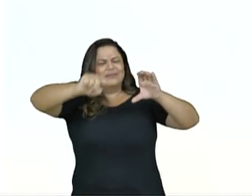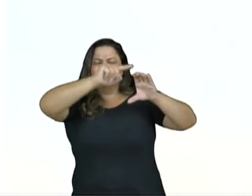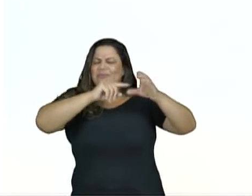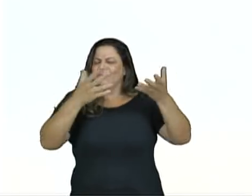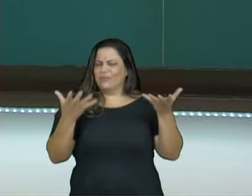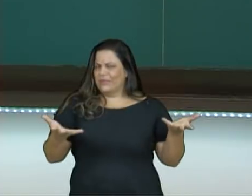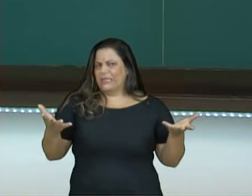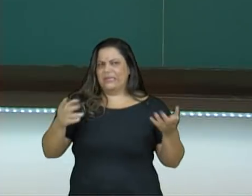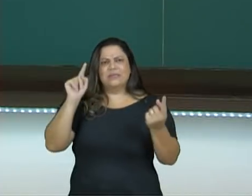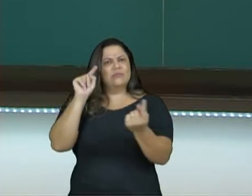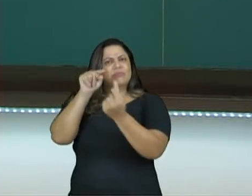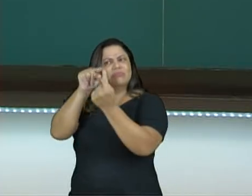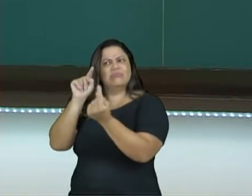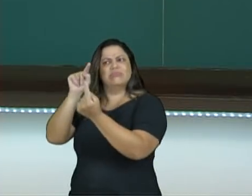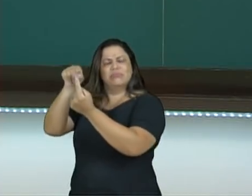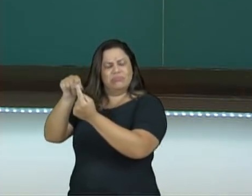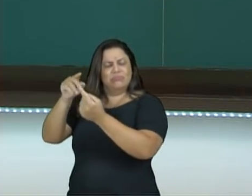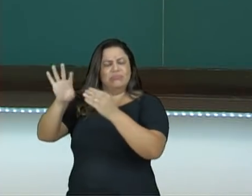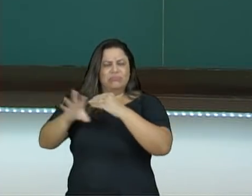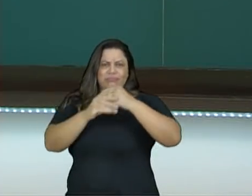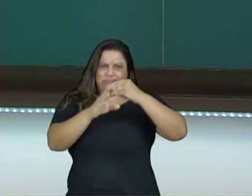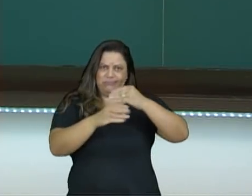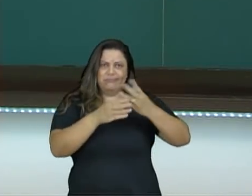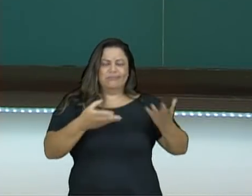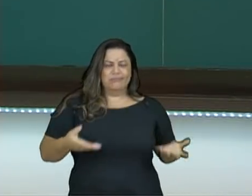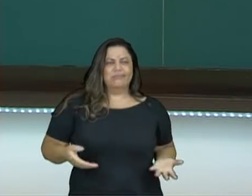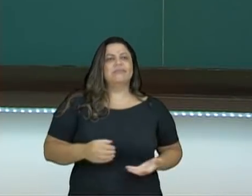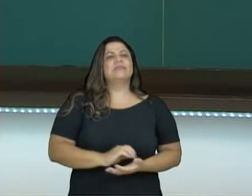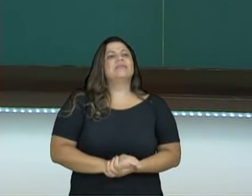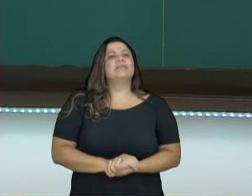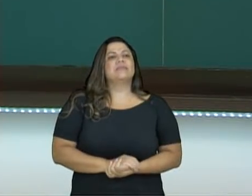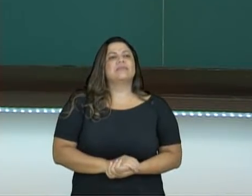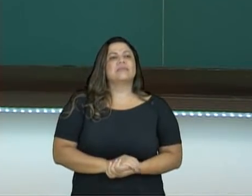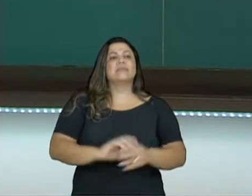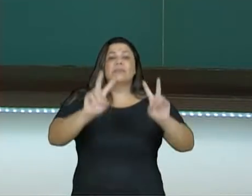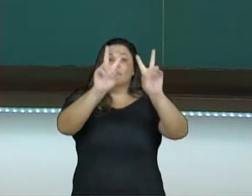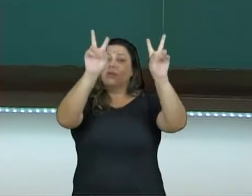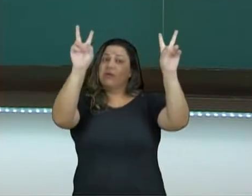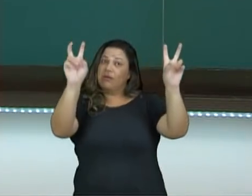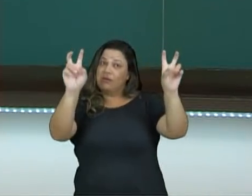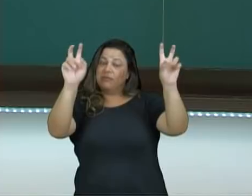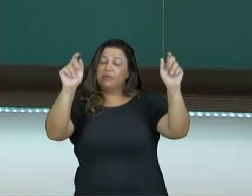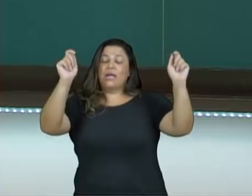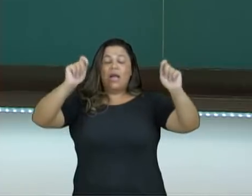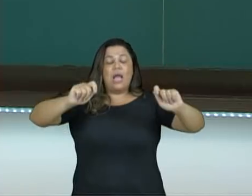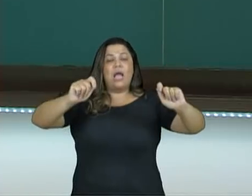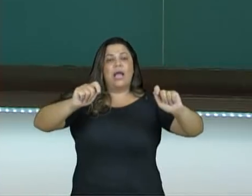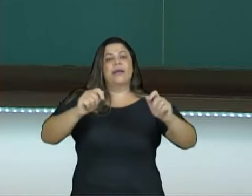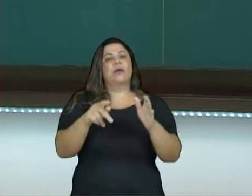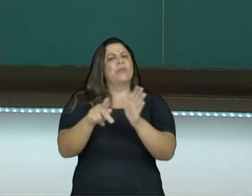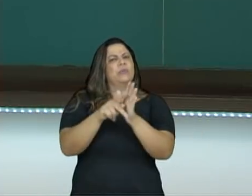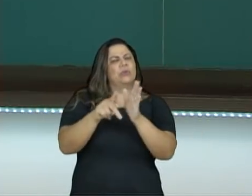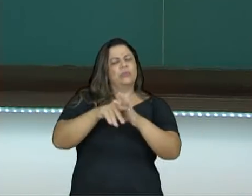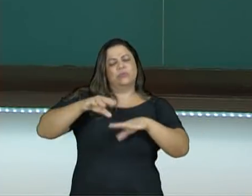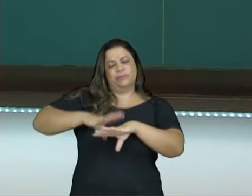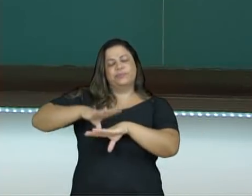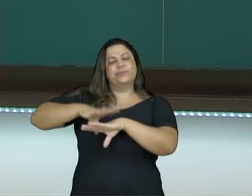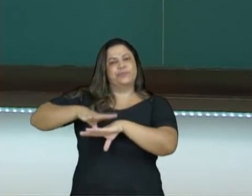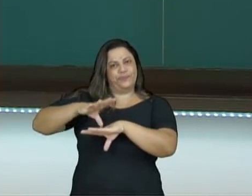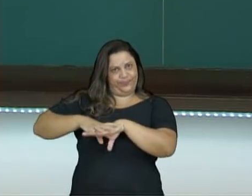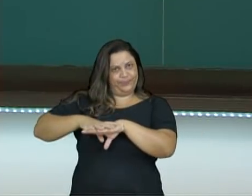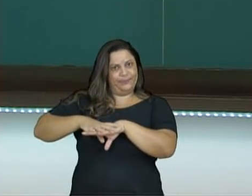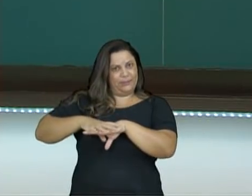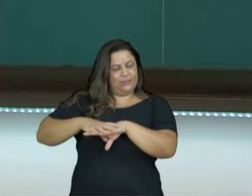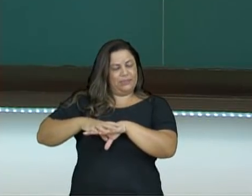trigonométrica alguns elementos. Então, a trigonometria é a parte da matemática que vai relacionar